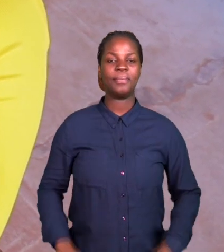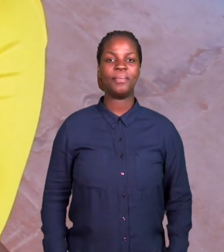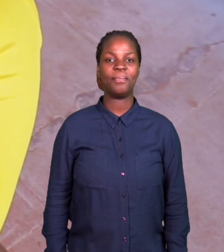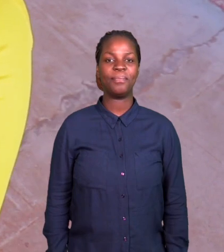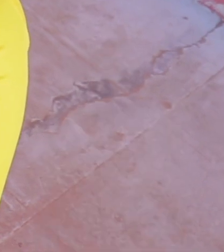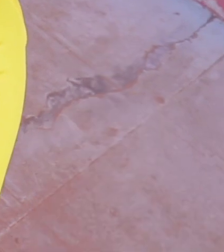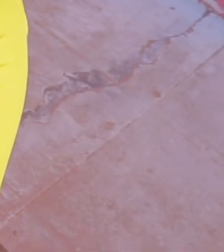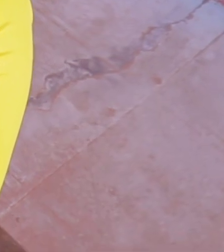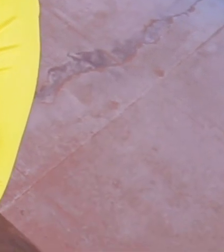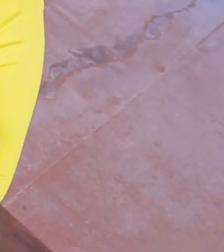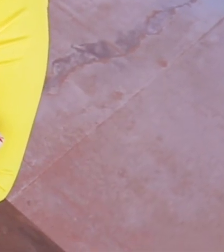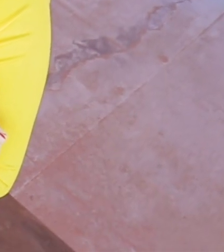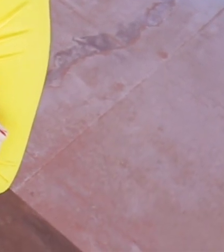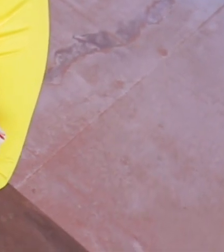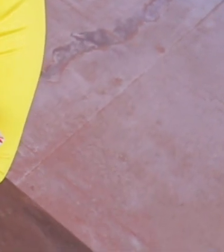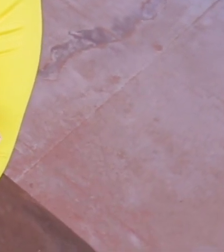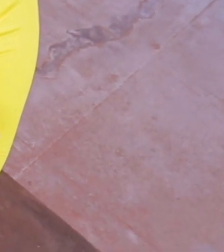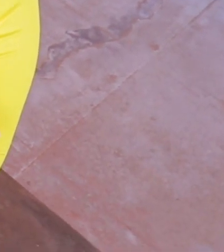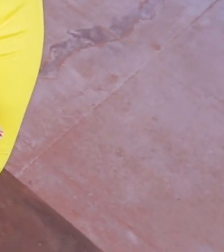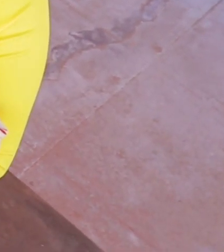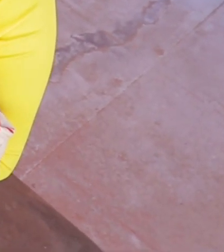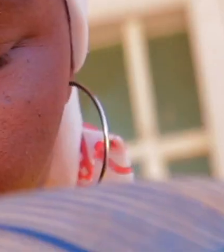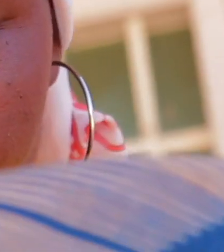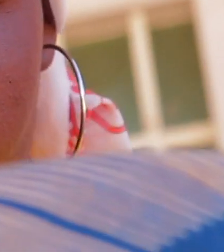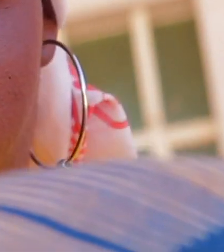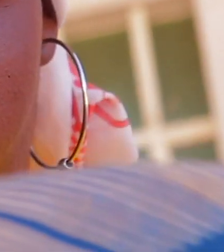tentar acordá-lo. Vamos tentar acordar o bebê.